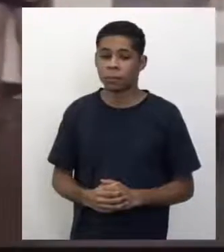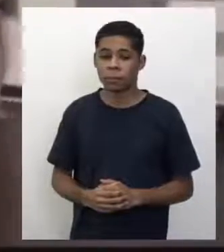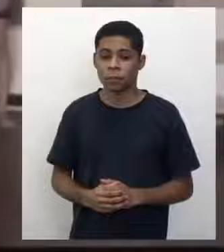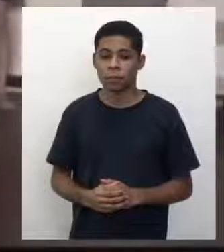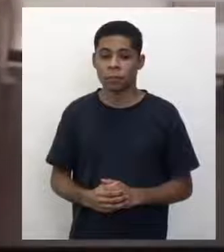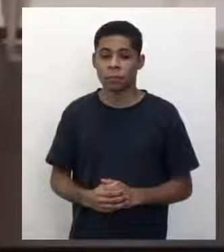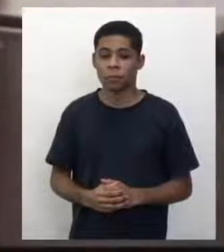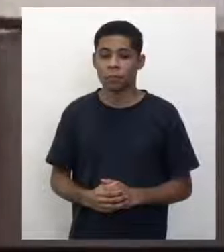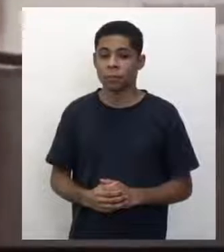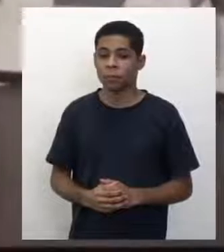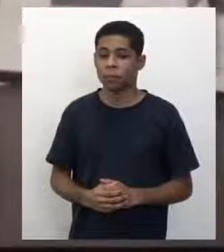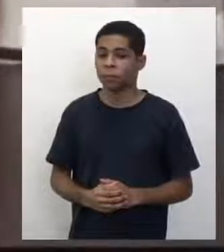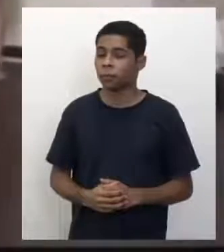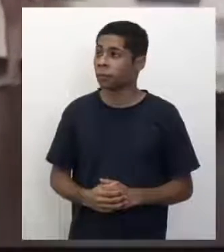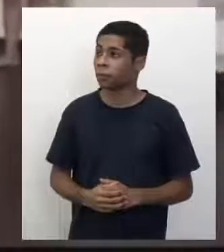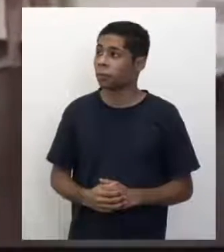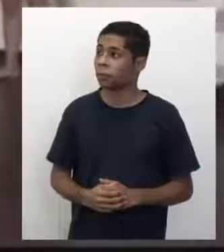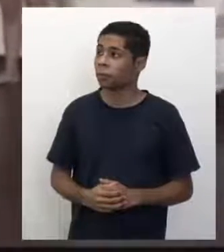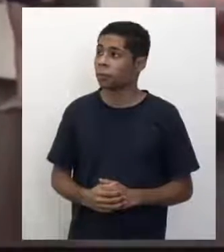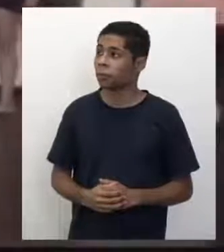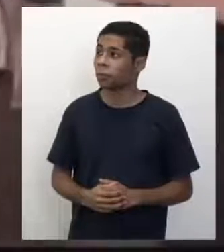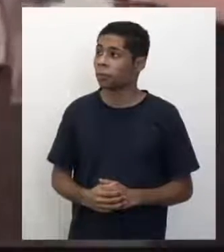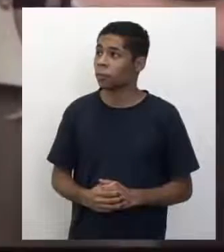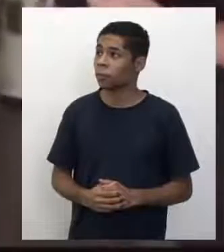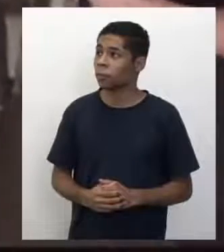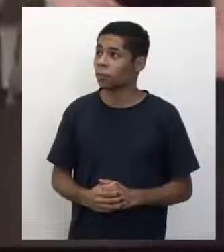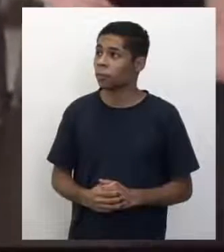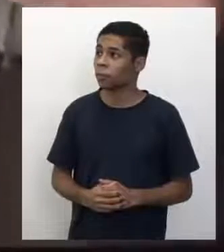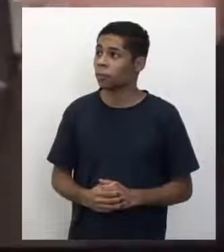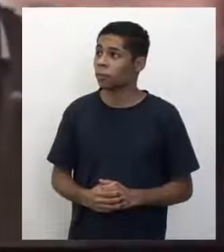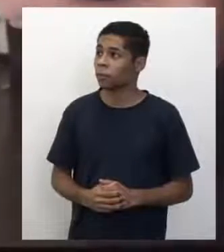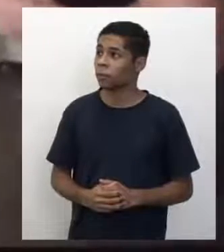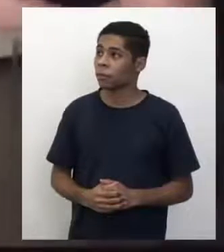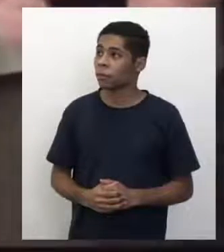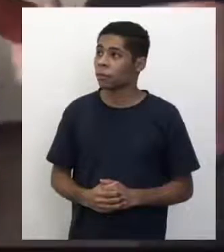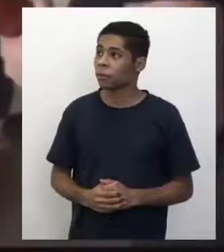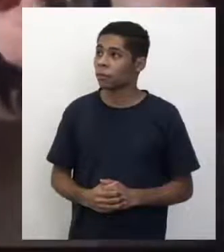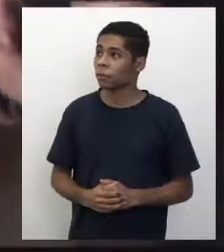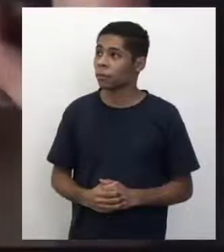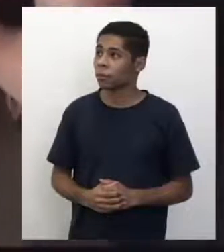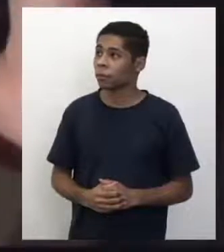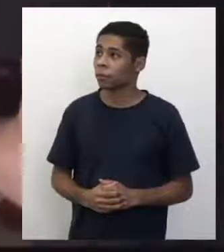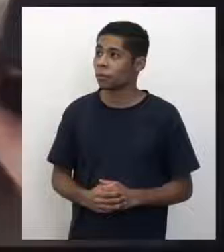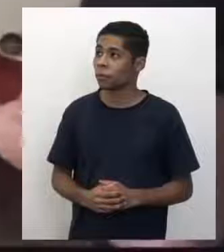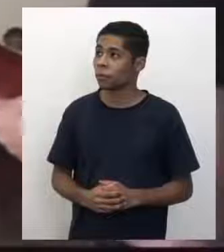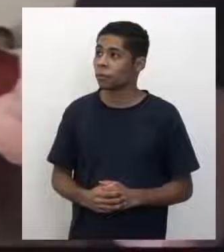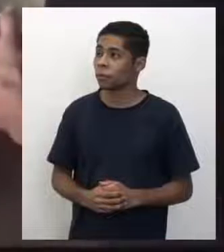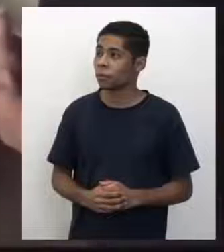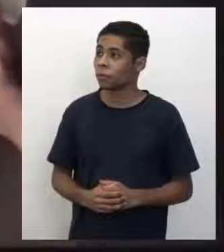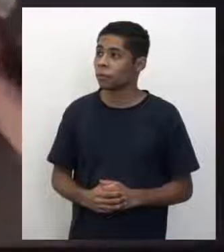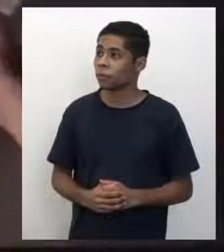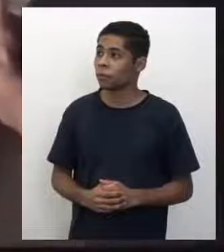isso. Você encontra alguma coisa hoje.